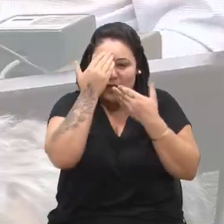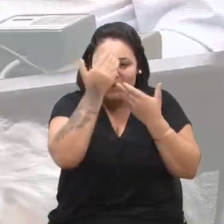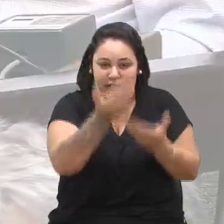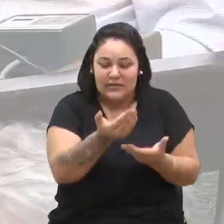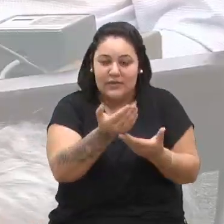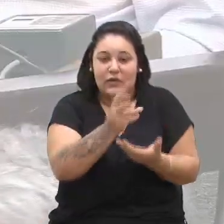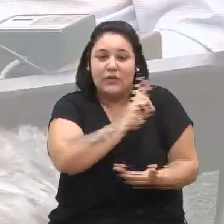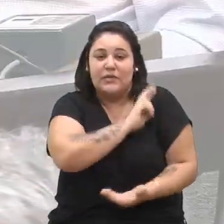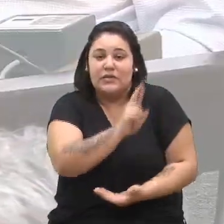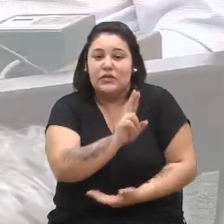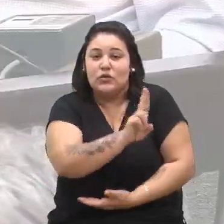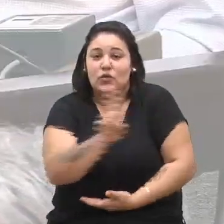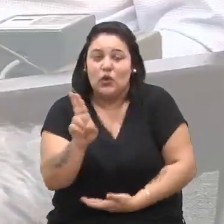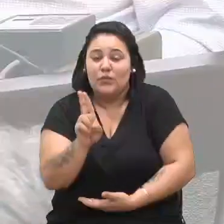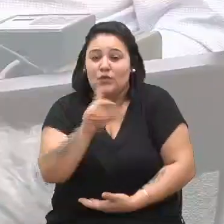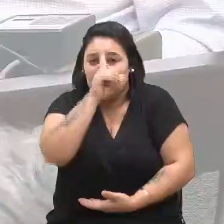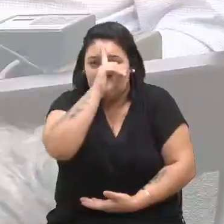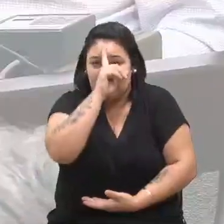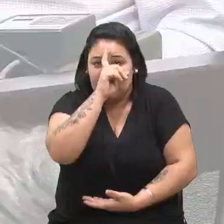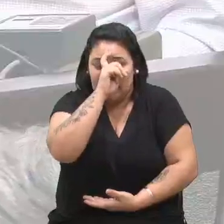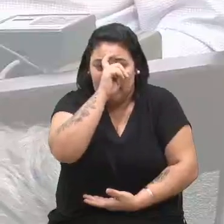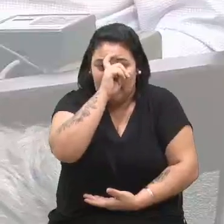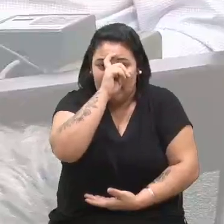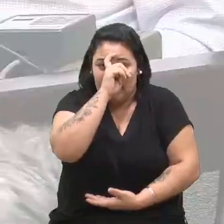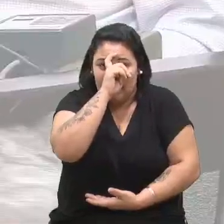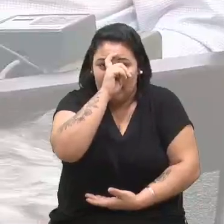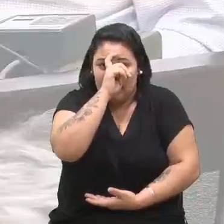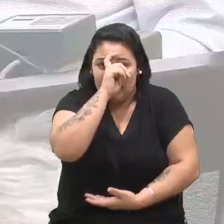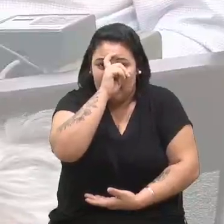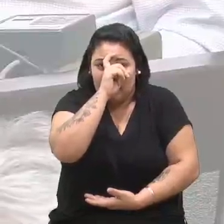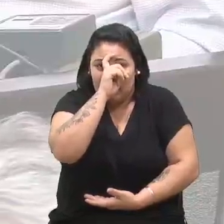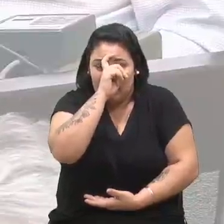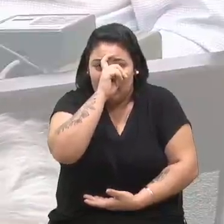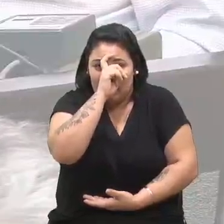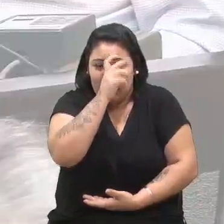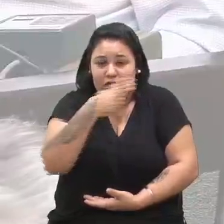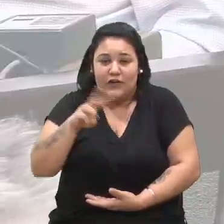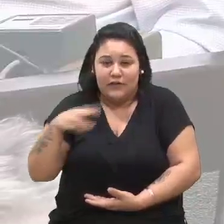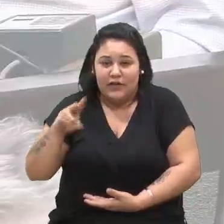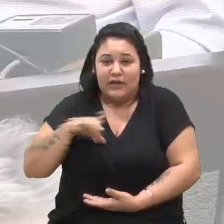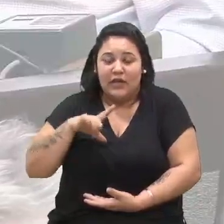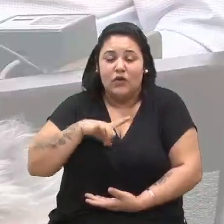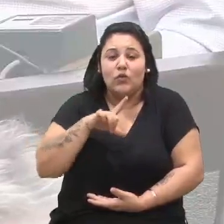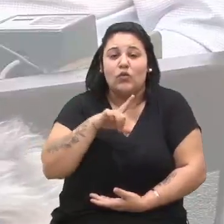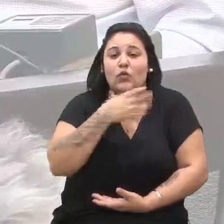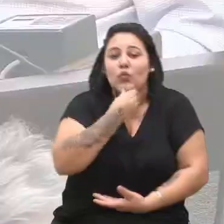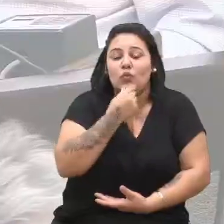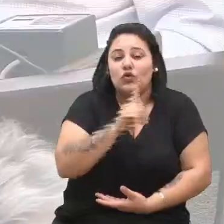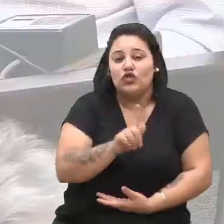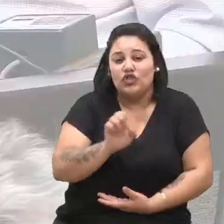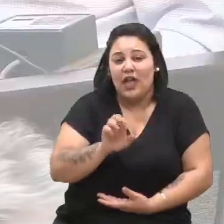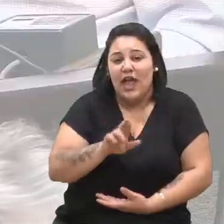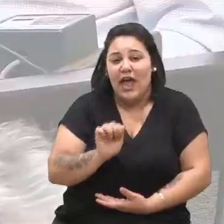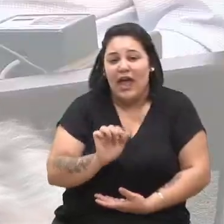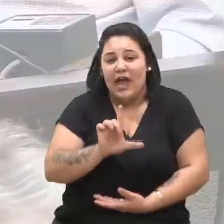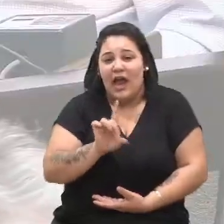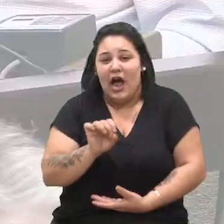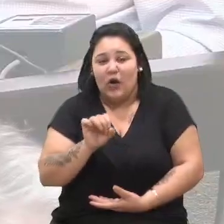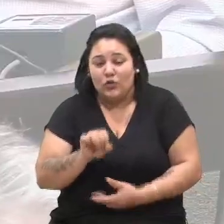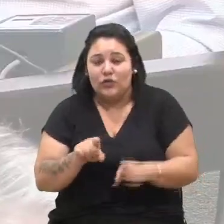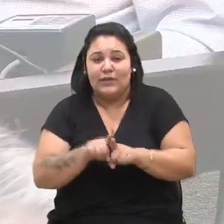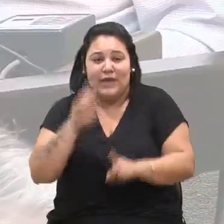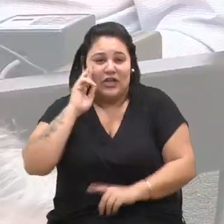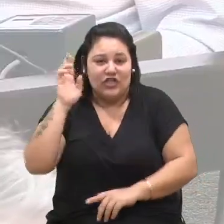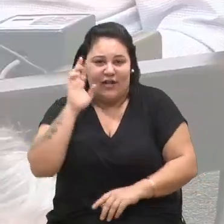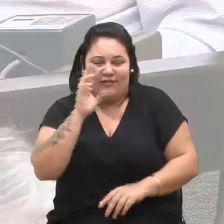nome do Geraldo, do Virvi Ramos, a nossa sempre presidente, diretora Cleciane, que